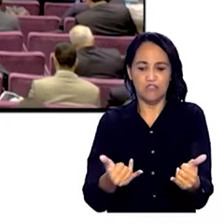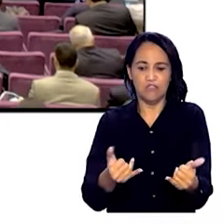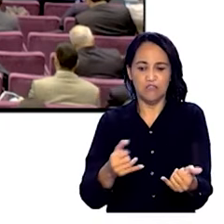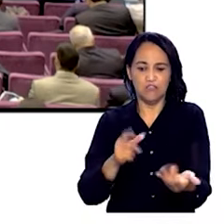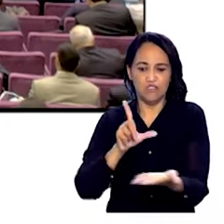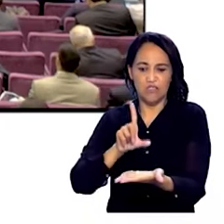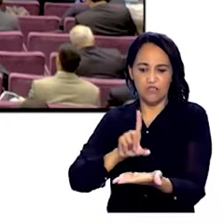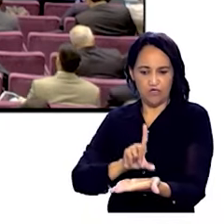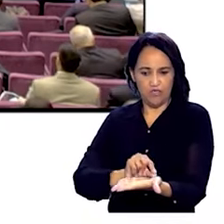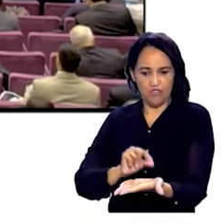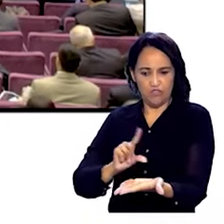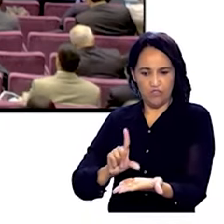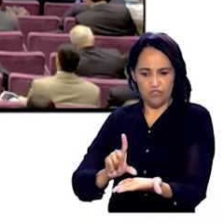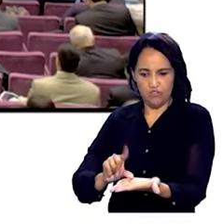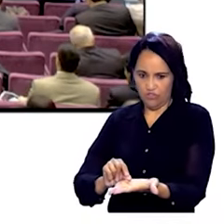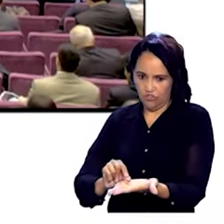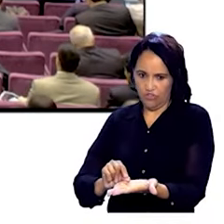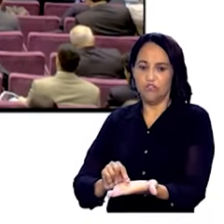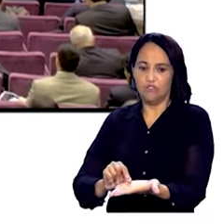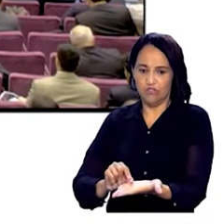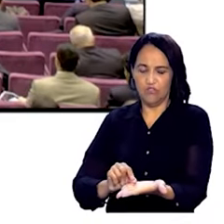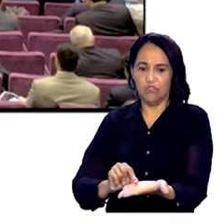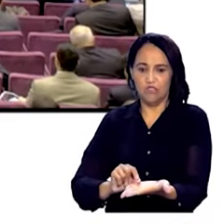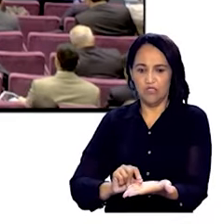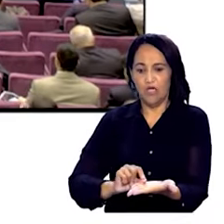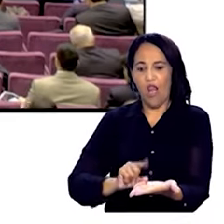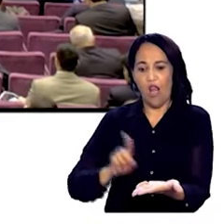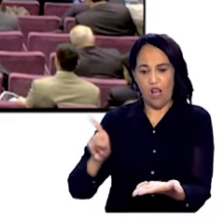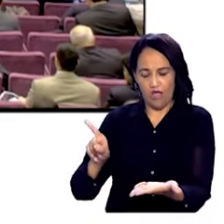coletiv Med argentin